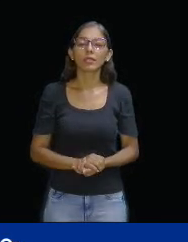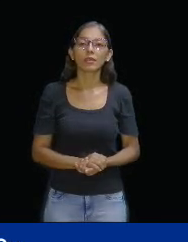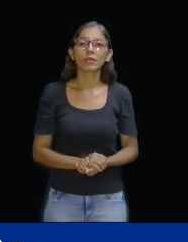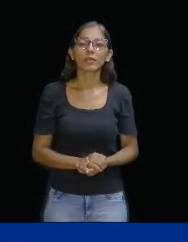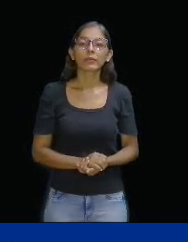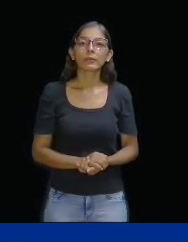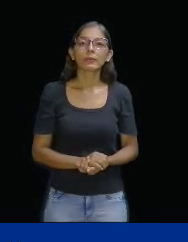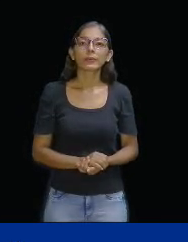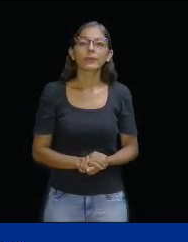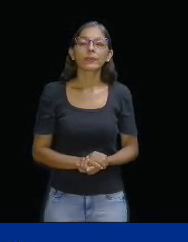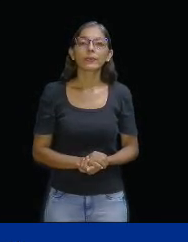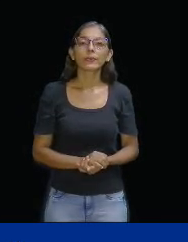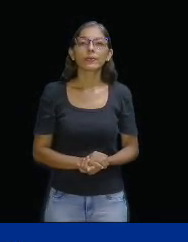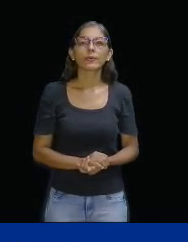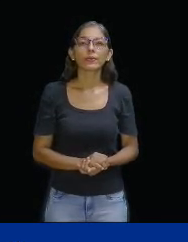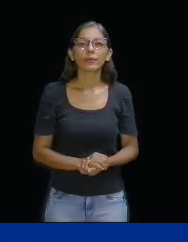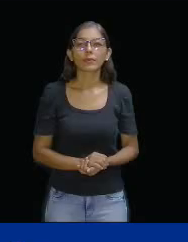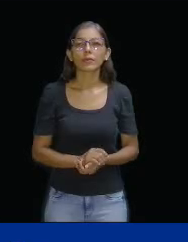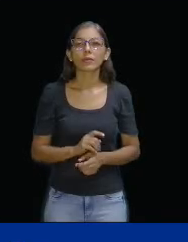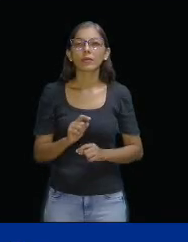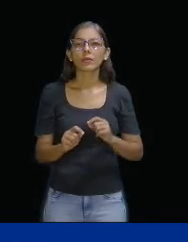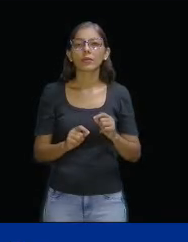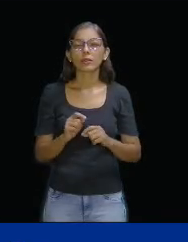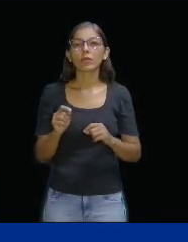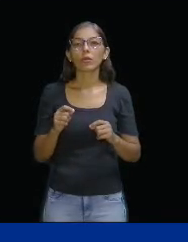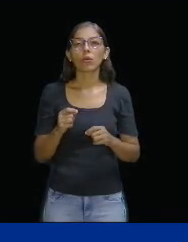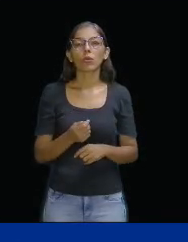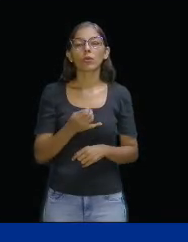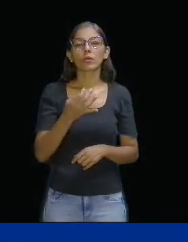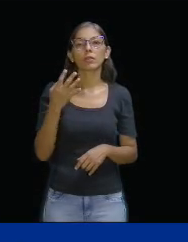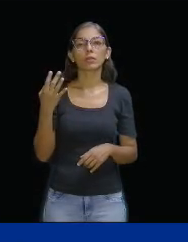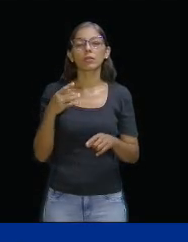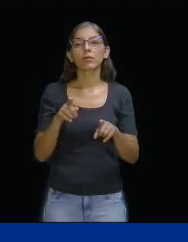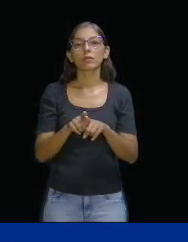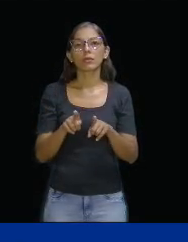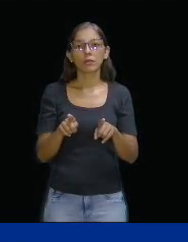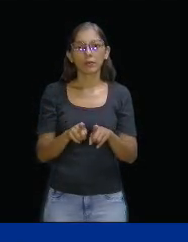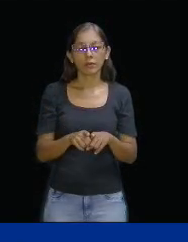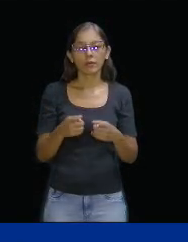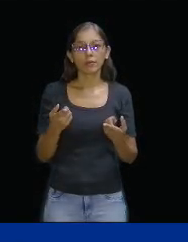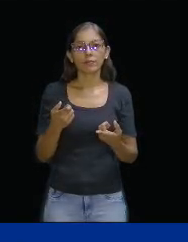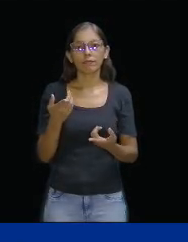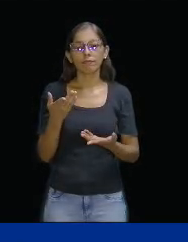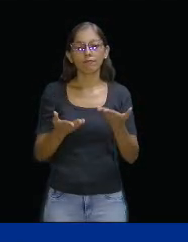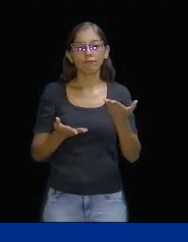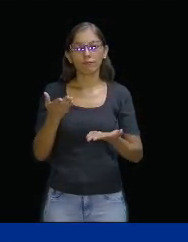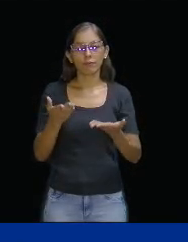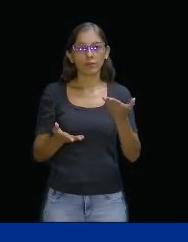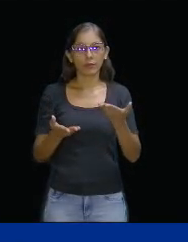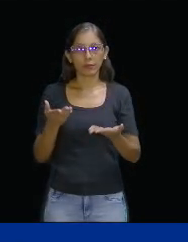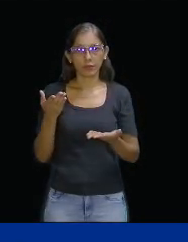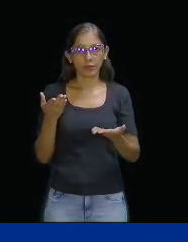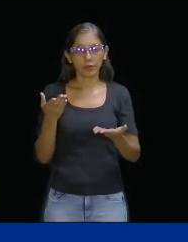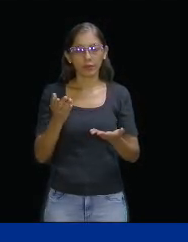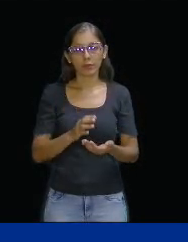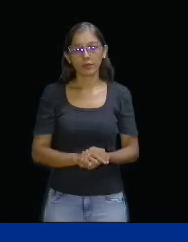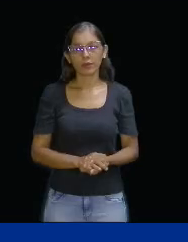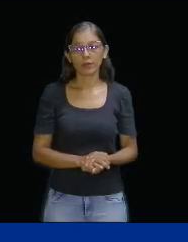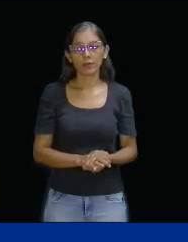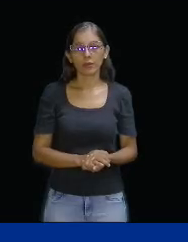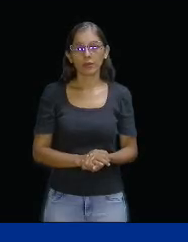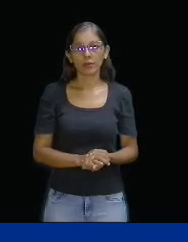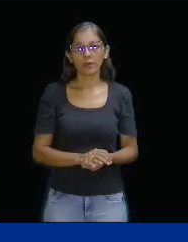gravidade, tanto sob a perspectiva qualitativa quanto sob o aspecto quantitativo. Em outras